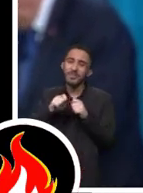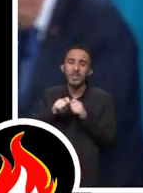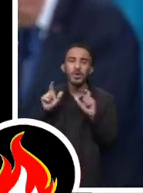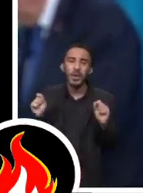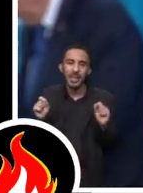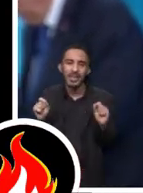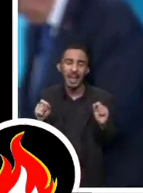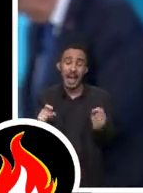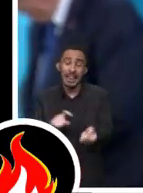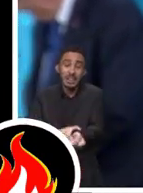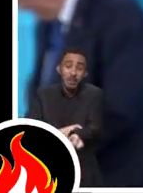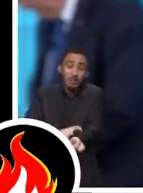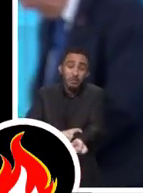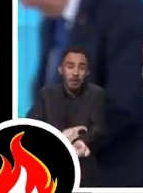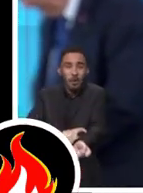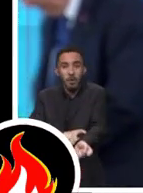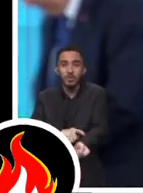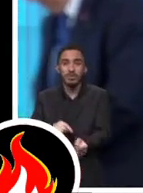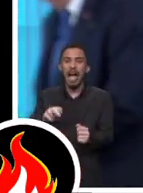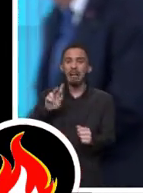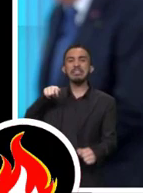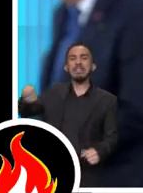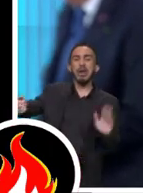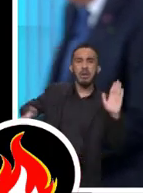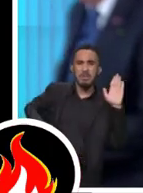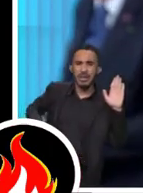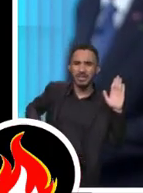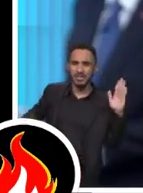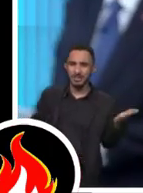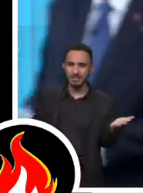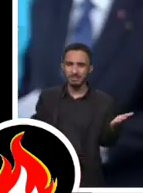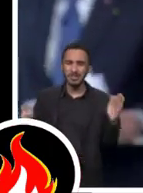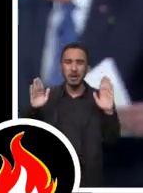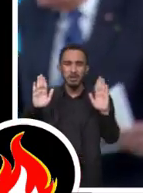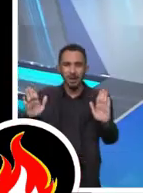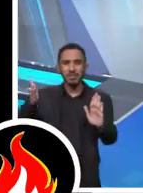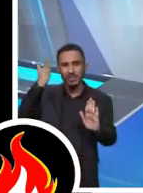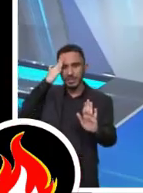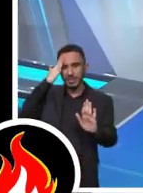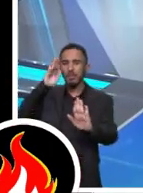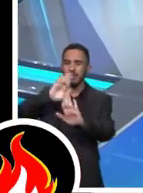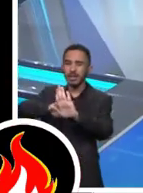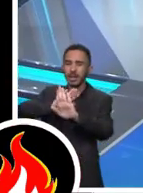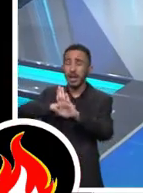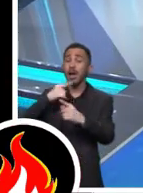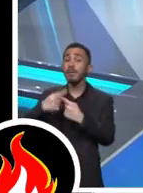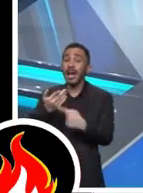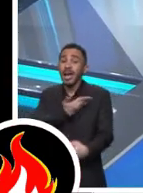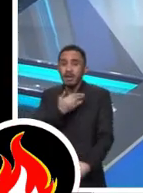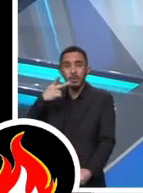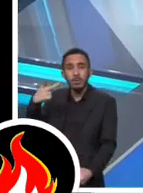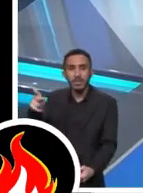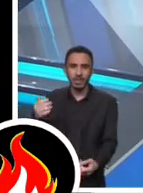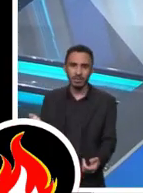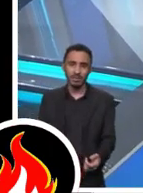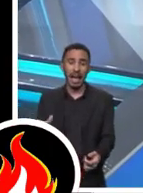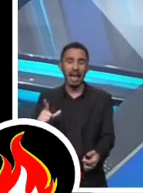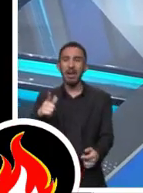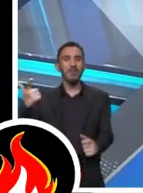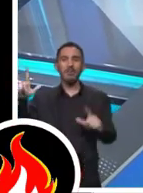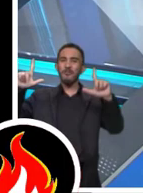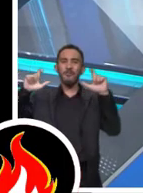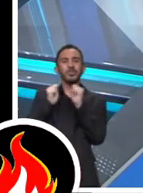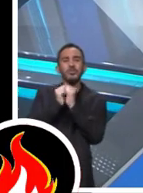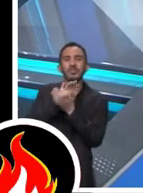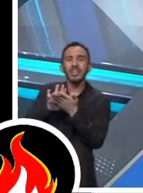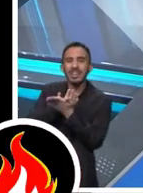de ficar nervoso e dizer ele é bandido mas você sabia que ele era porque ele era seu amigo você tinha que eu não tenho foto com ele